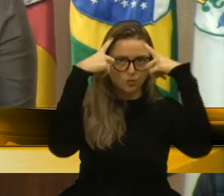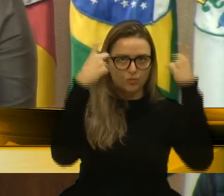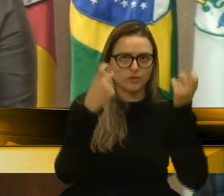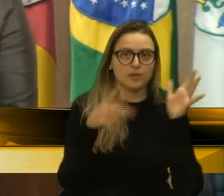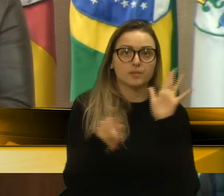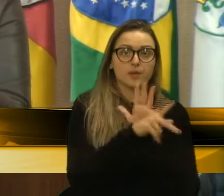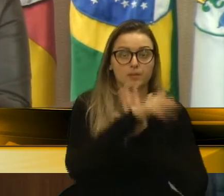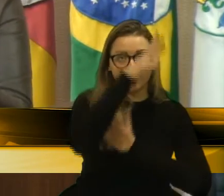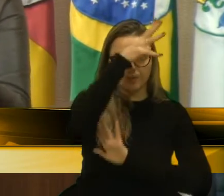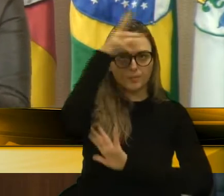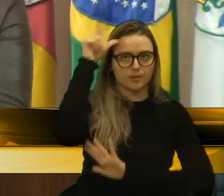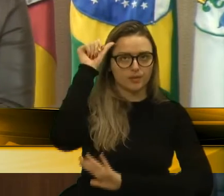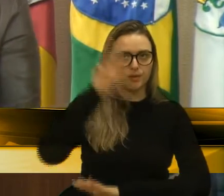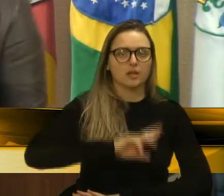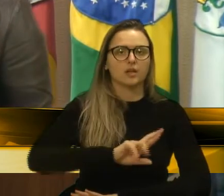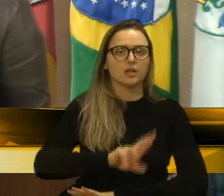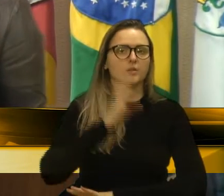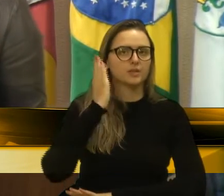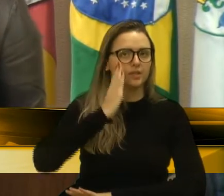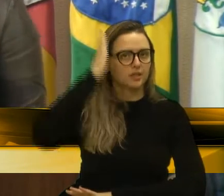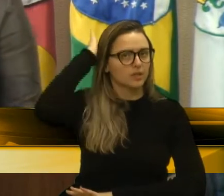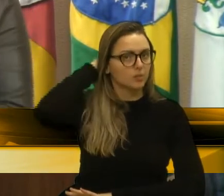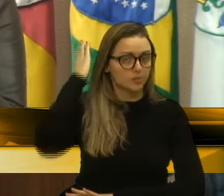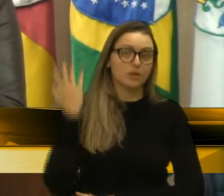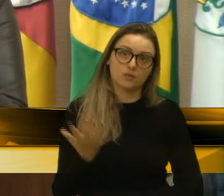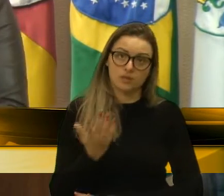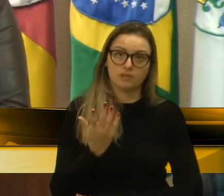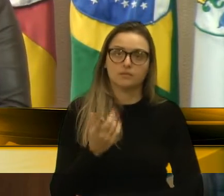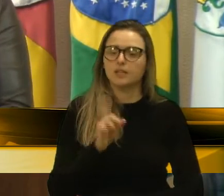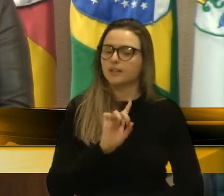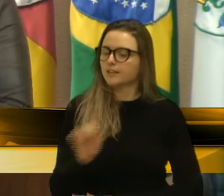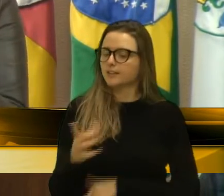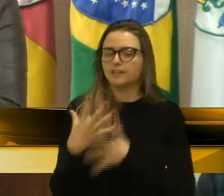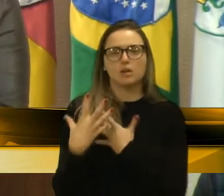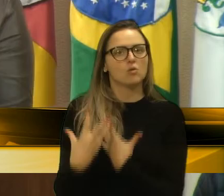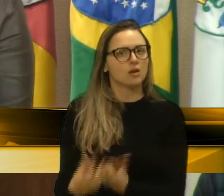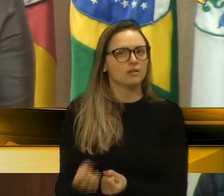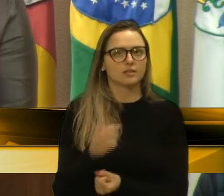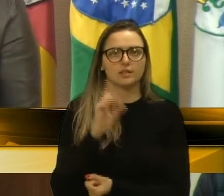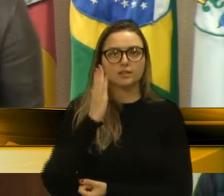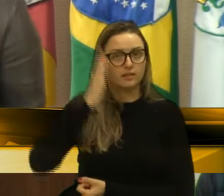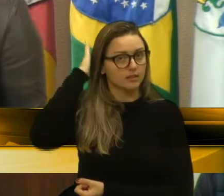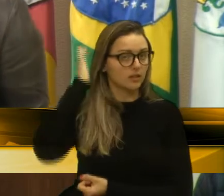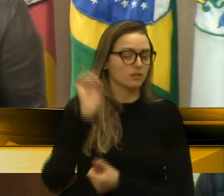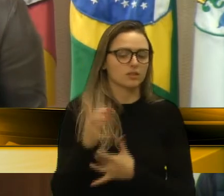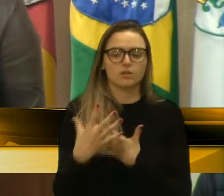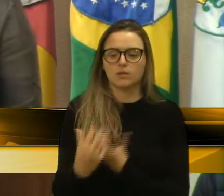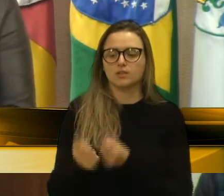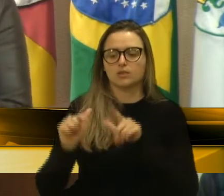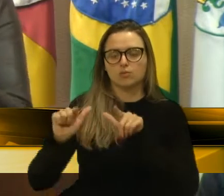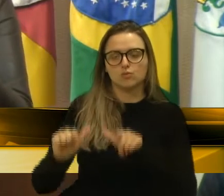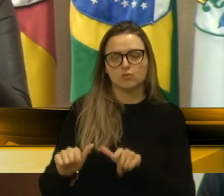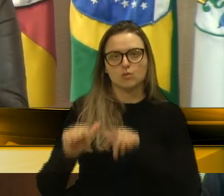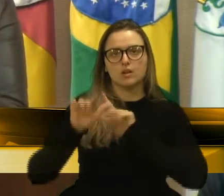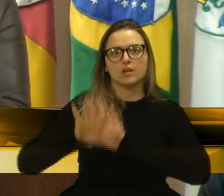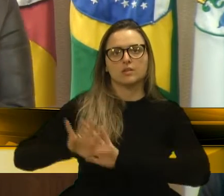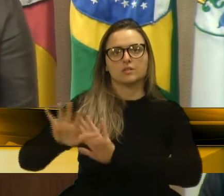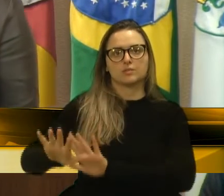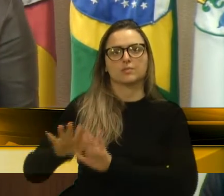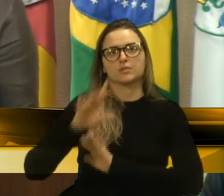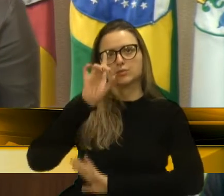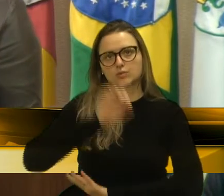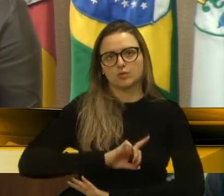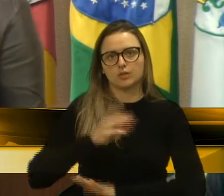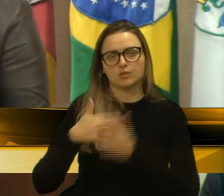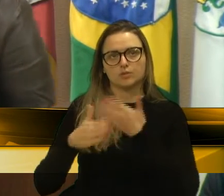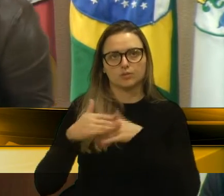institucionalizada em nome do prefeito de Caxias do Sul, que recusa o espaço de manifestação dos seus direitos.